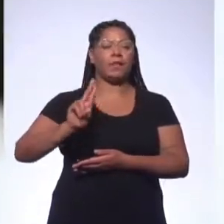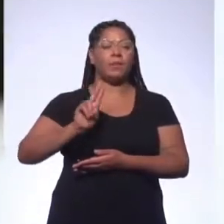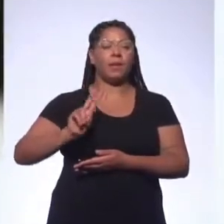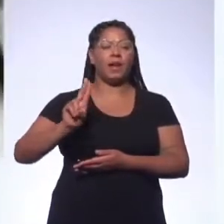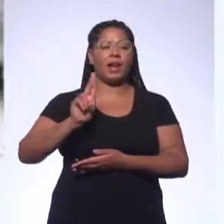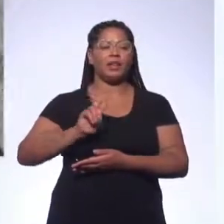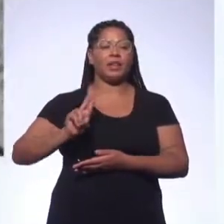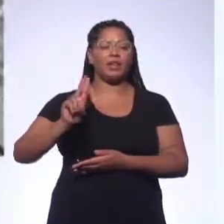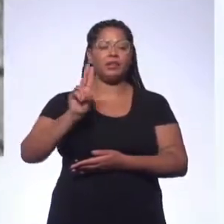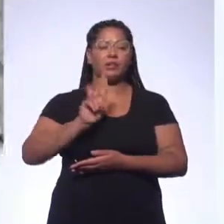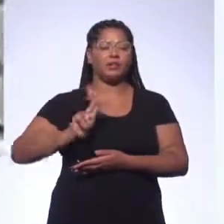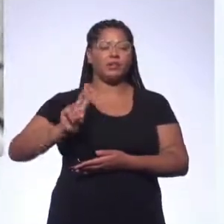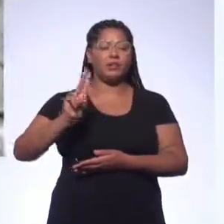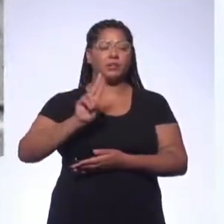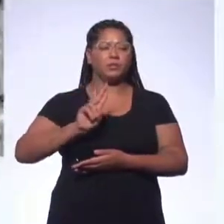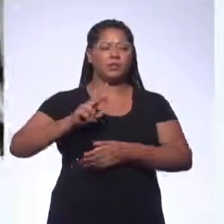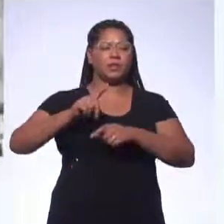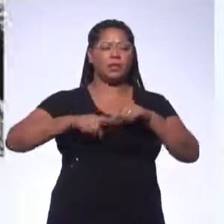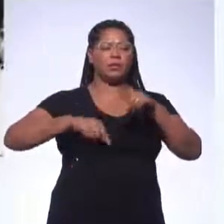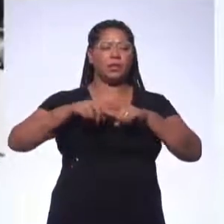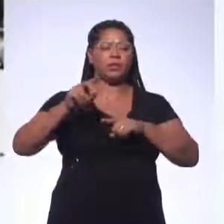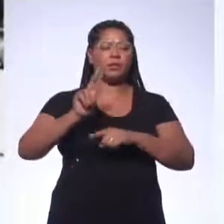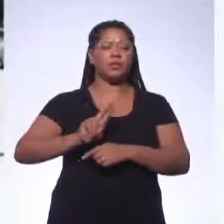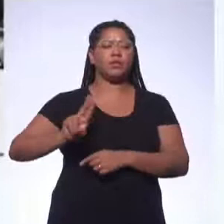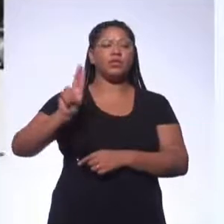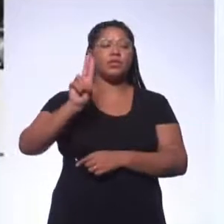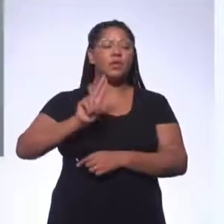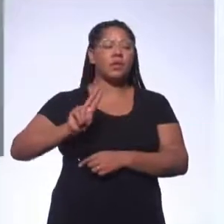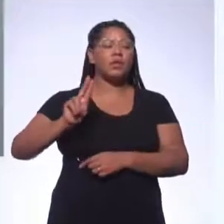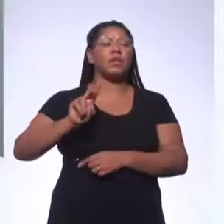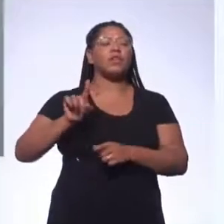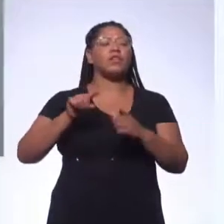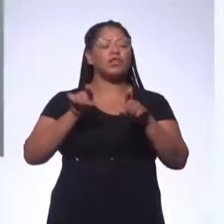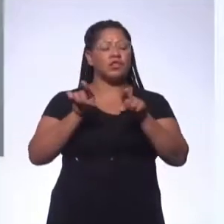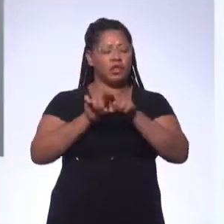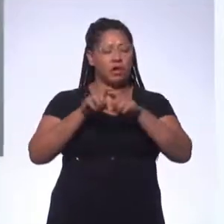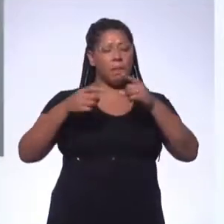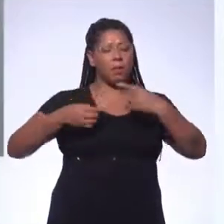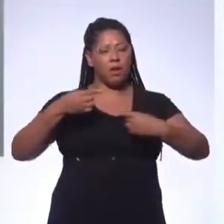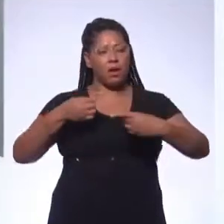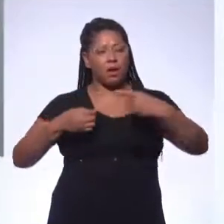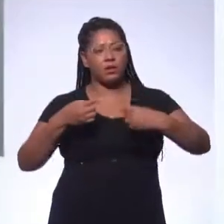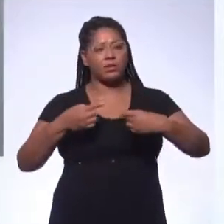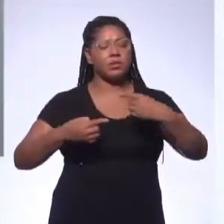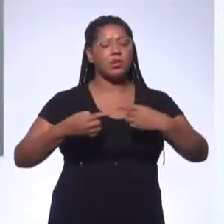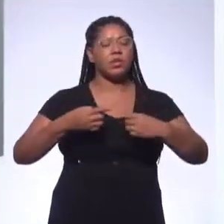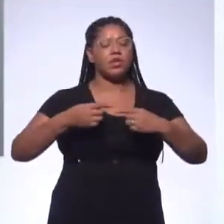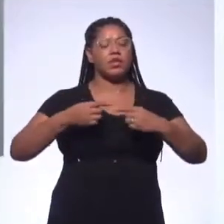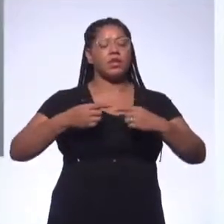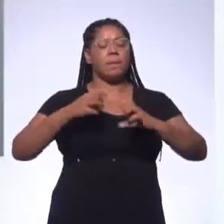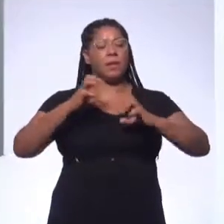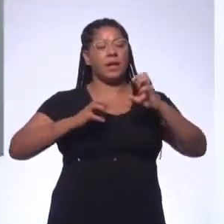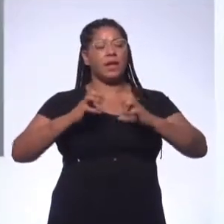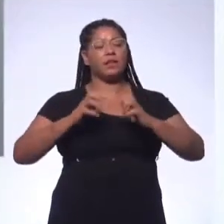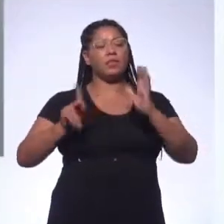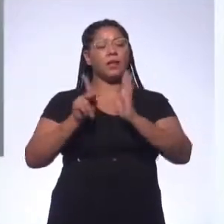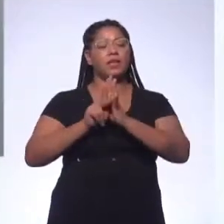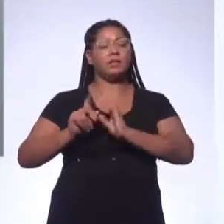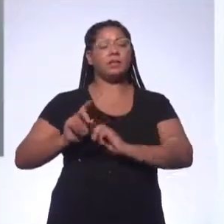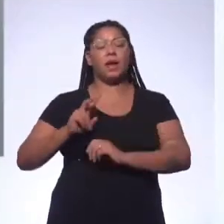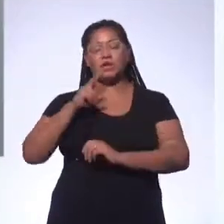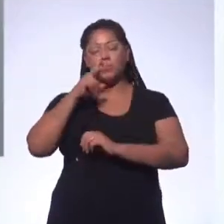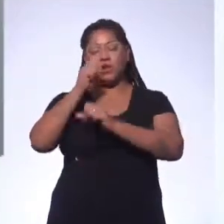temos o sufrágio feminino. Então, surgiam disputas políticas entre partidos mais fortes, como, por exemplo, os blancos